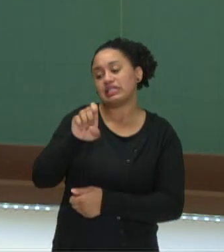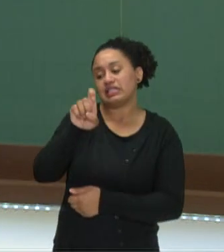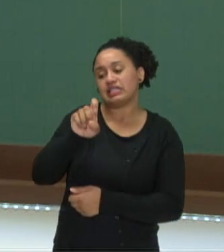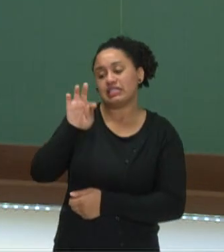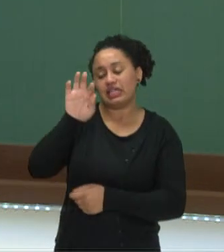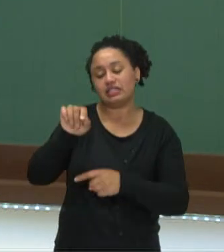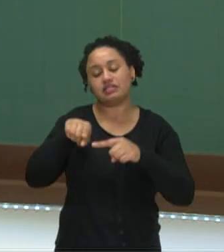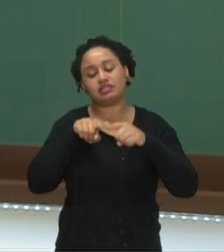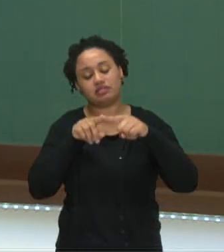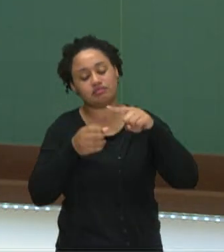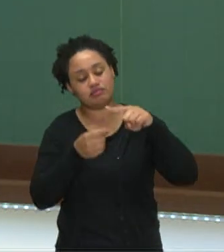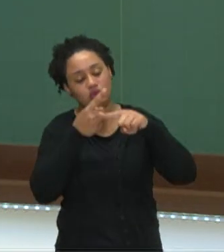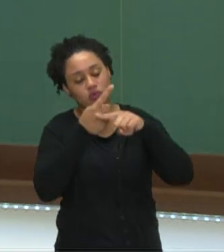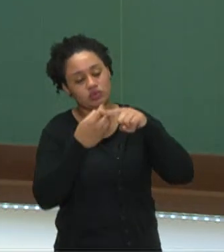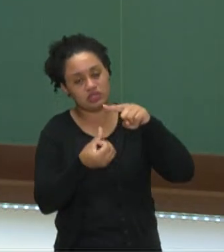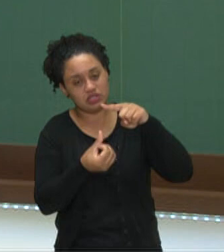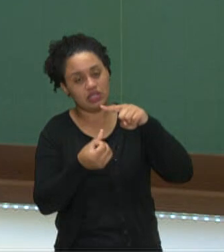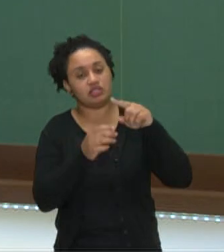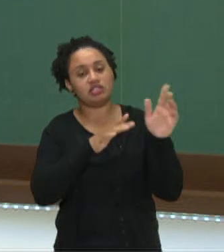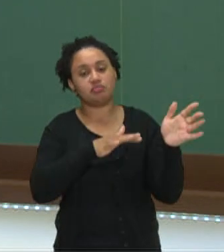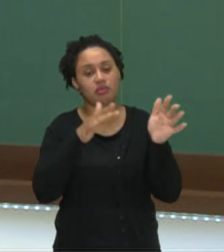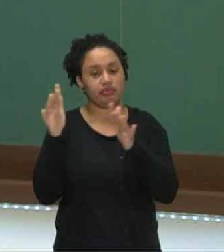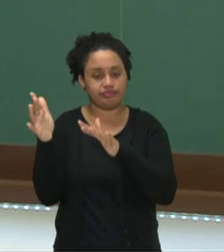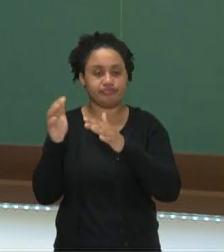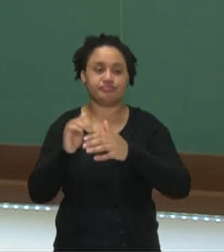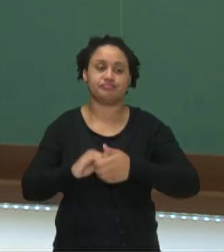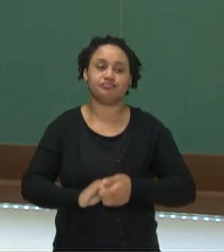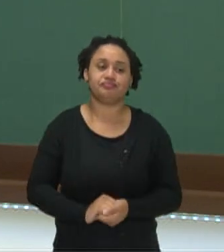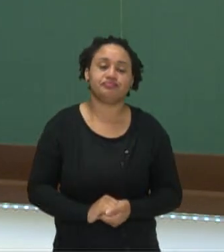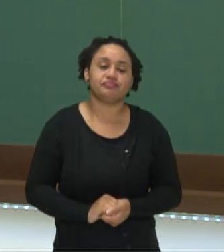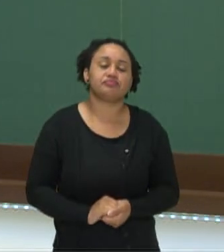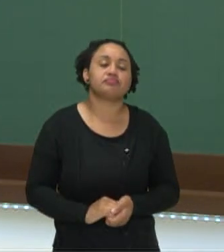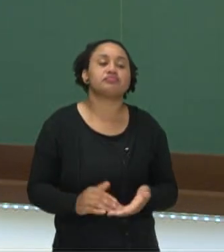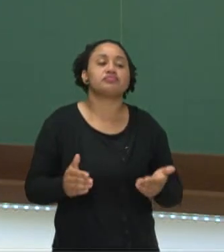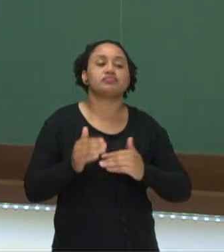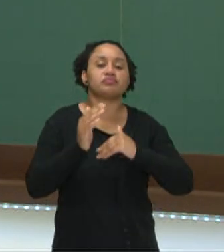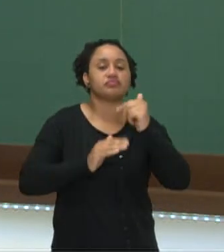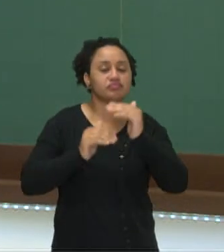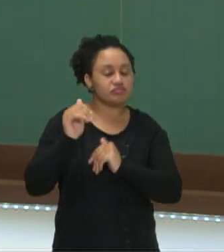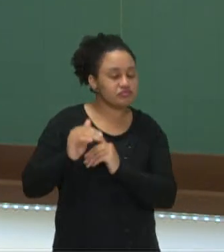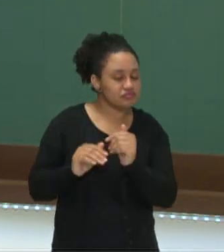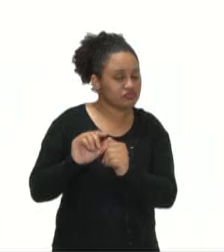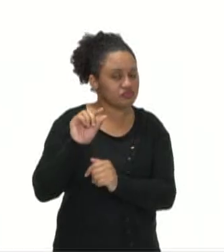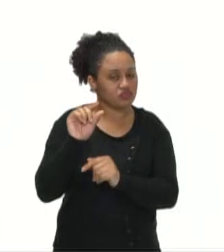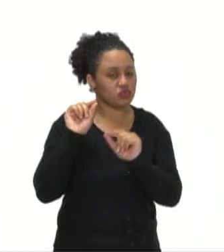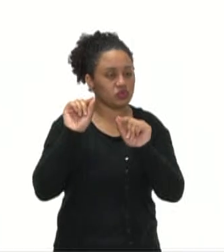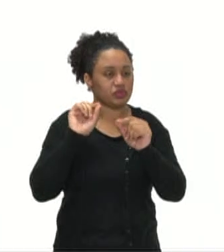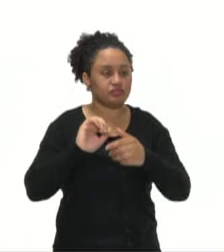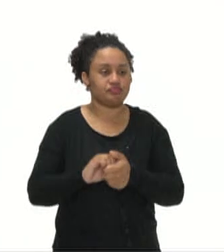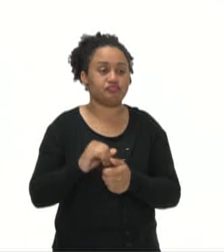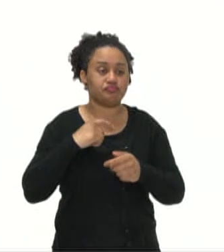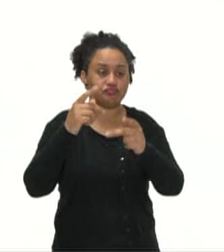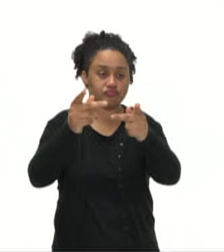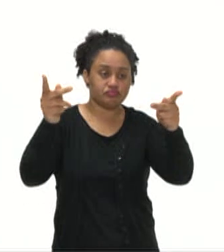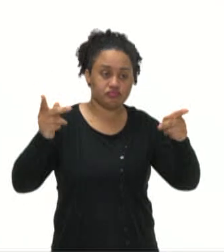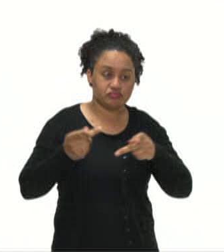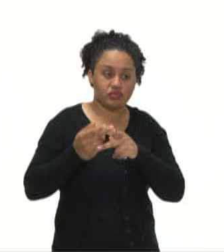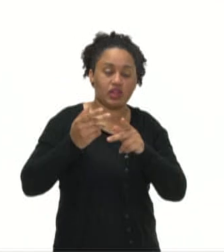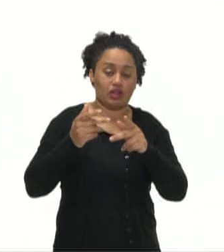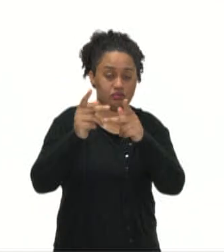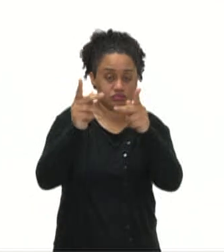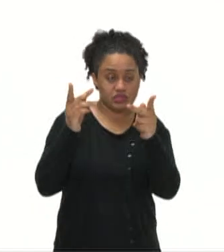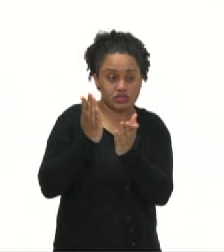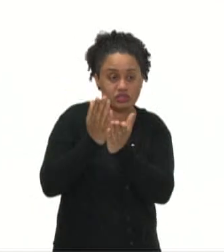fração 1/6. Então, assim sucessivamente. Vamos praticar um pouquinho. Em uma pizzaria, as pizzas